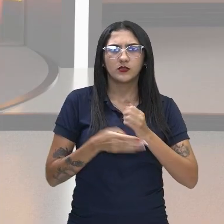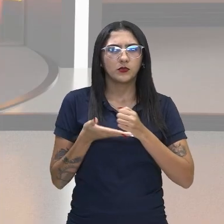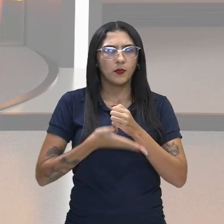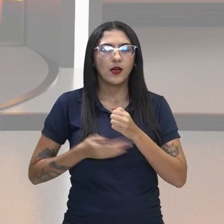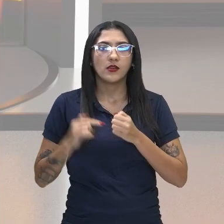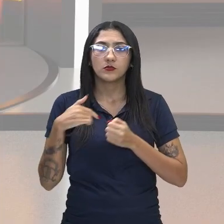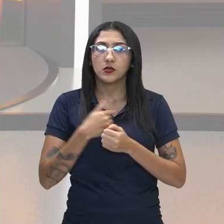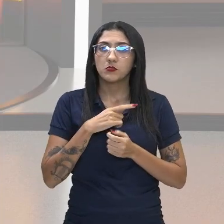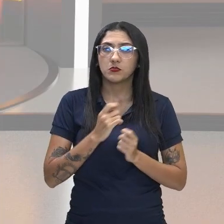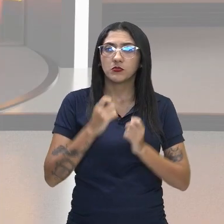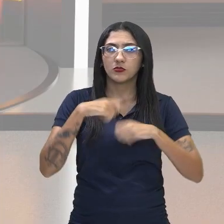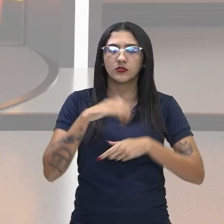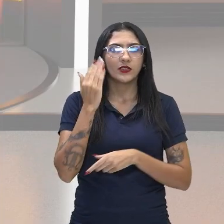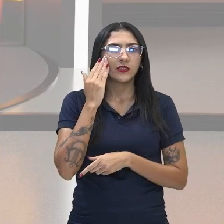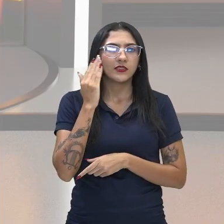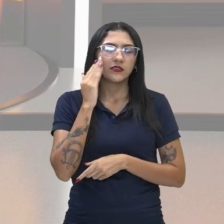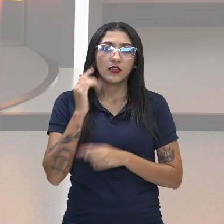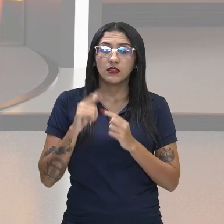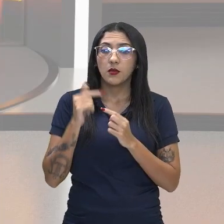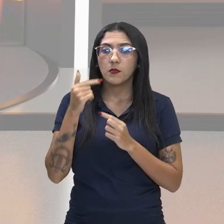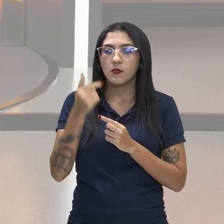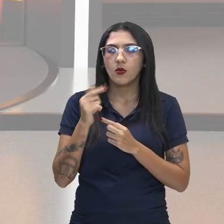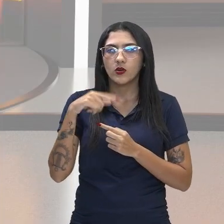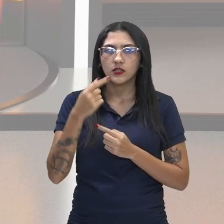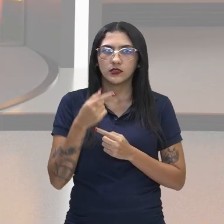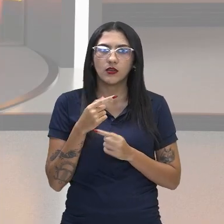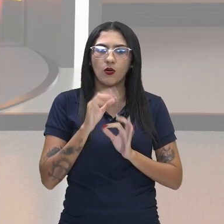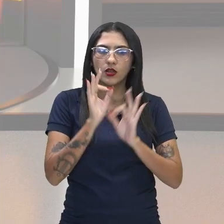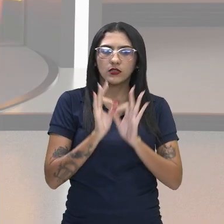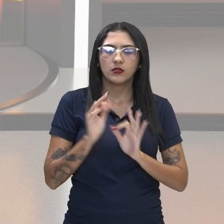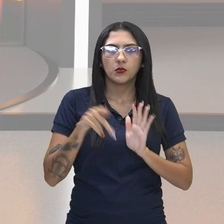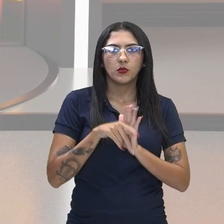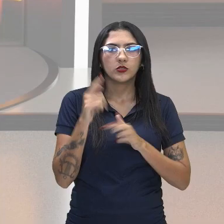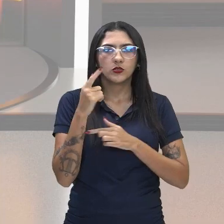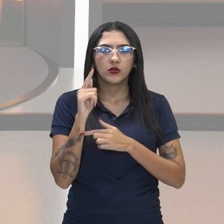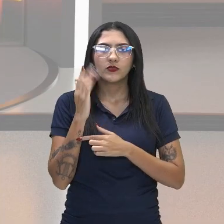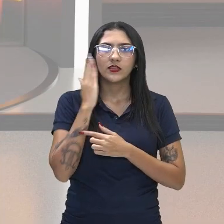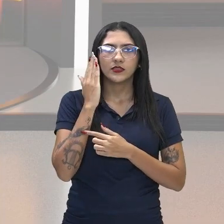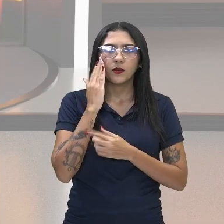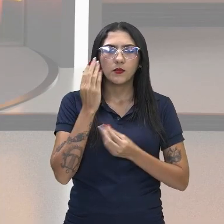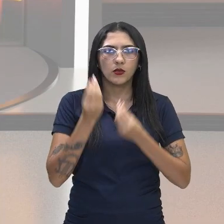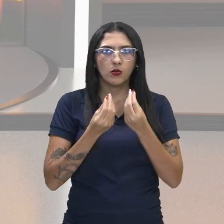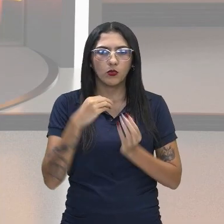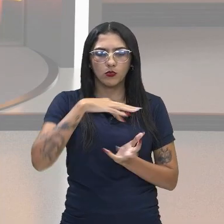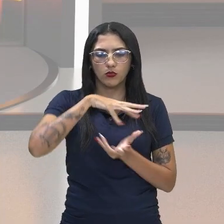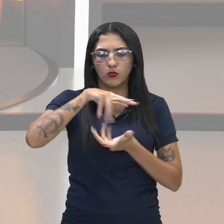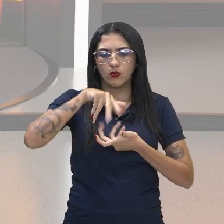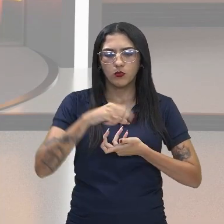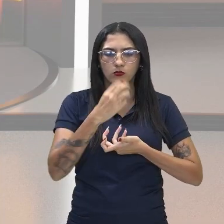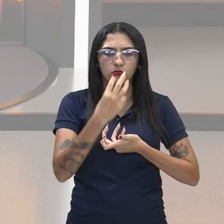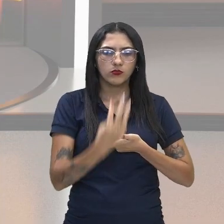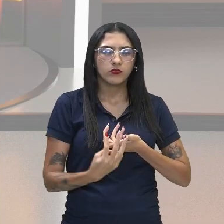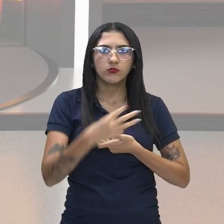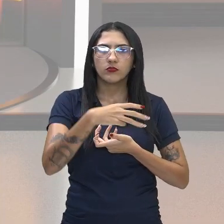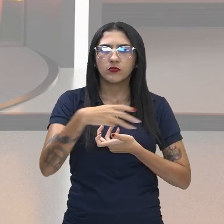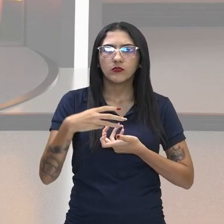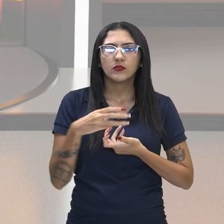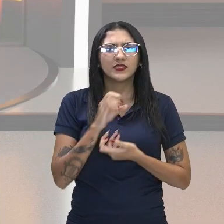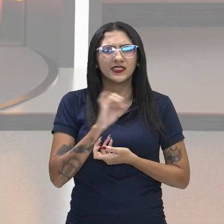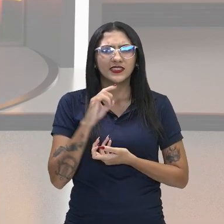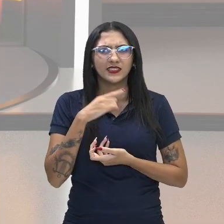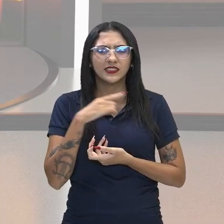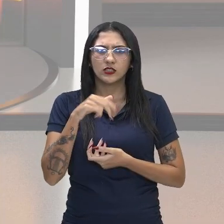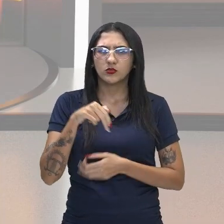a gente chegar lá nas coordenadas geográficas, né? Localizar ali os pontos das coordenadas, se ele está no